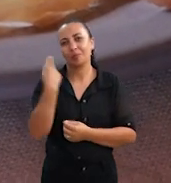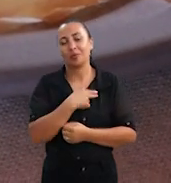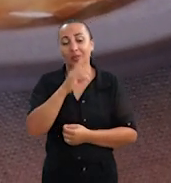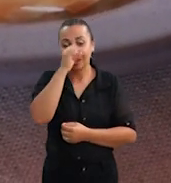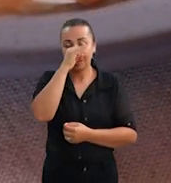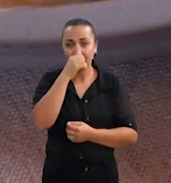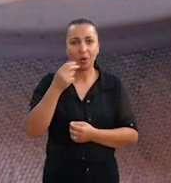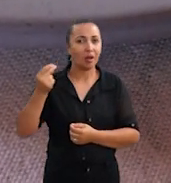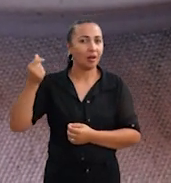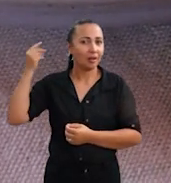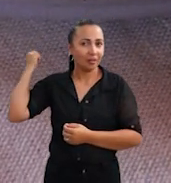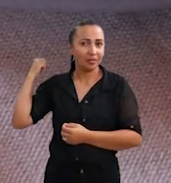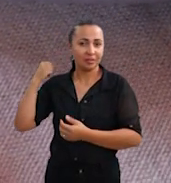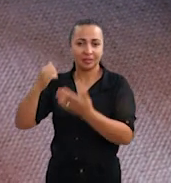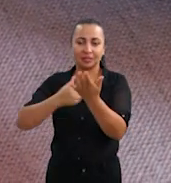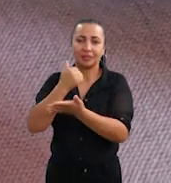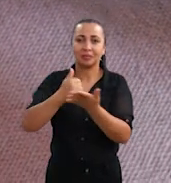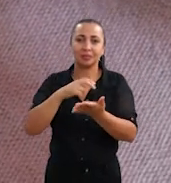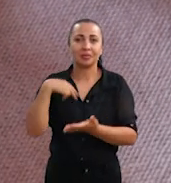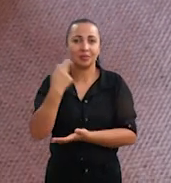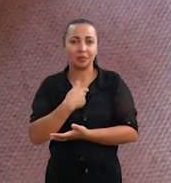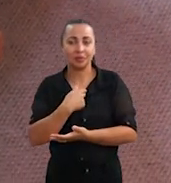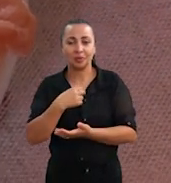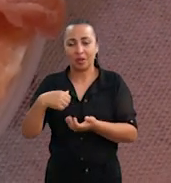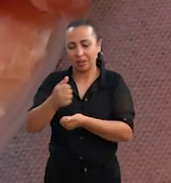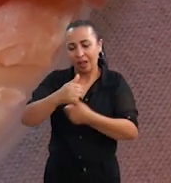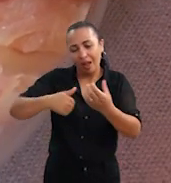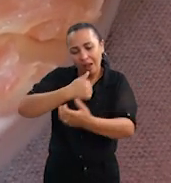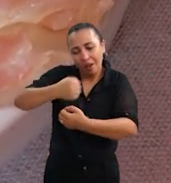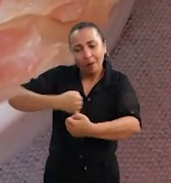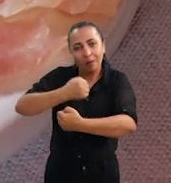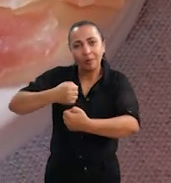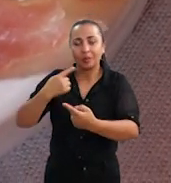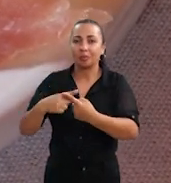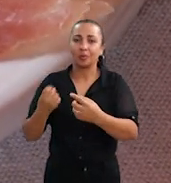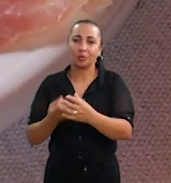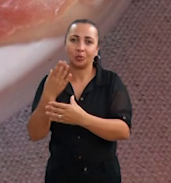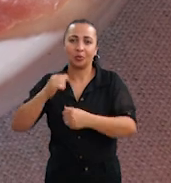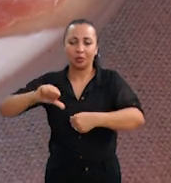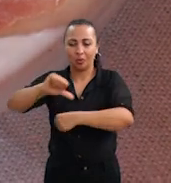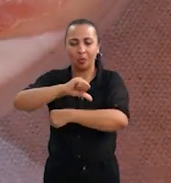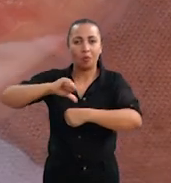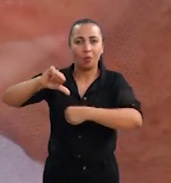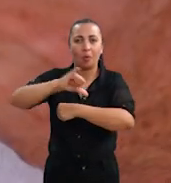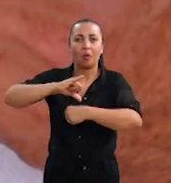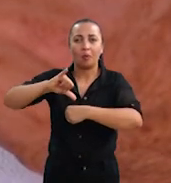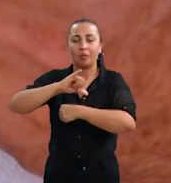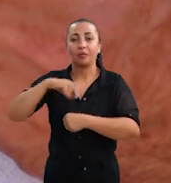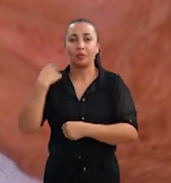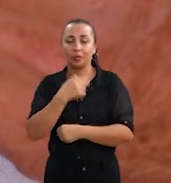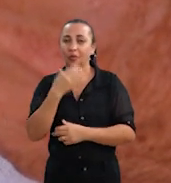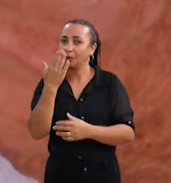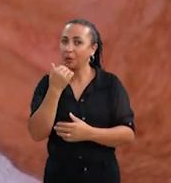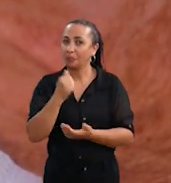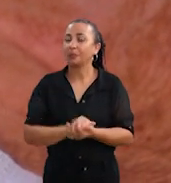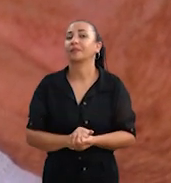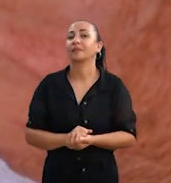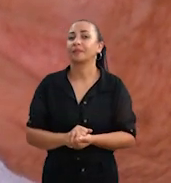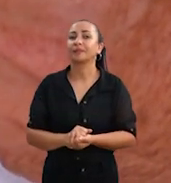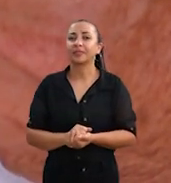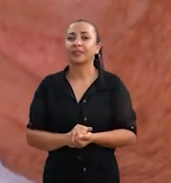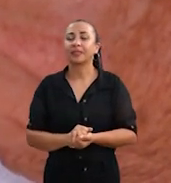que antigamente era a base da nossa culinária, porque dali vinha o óleo que a gente refogava as nossas comidas,